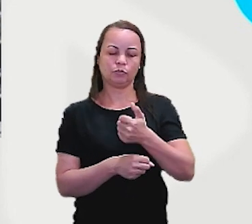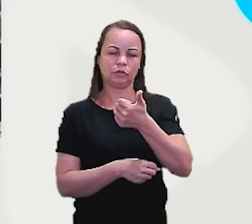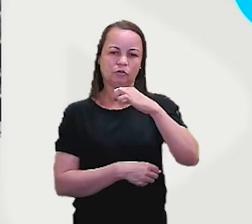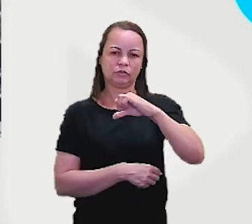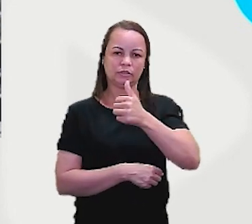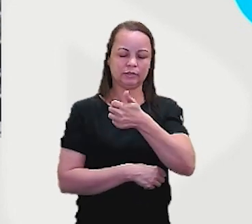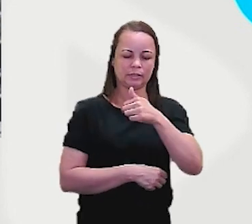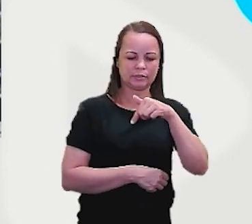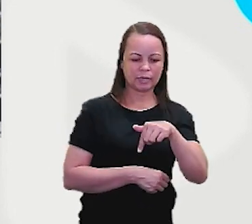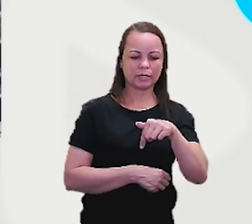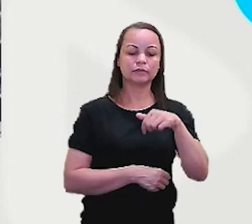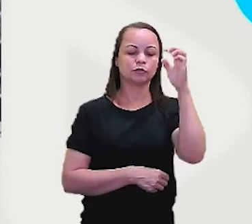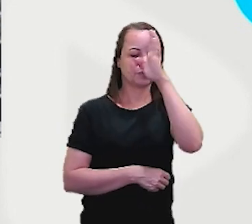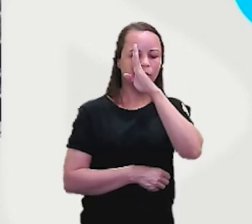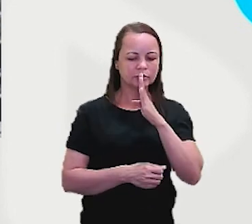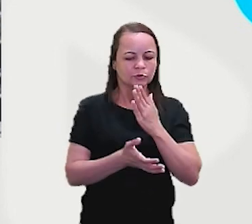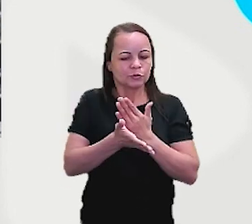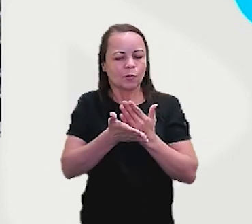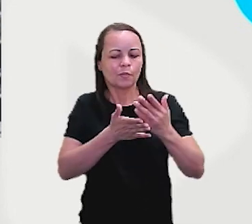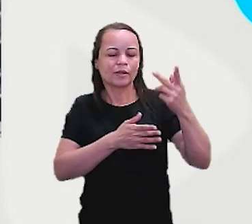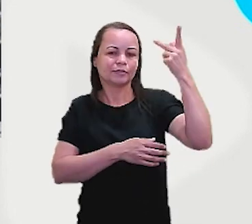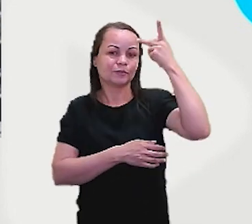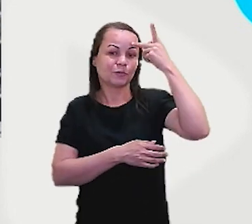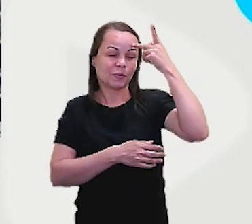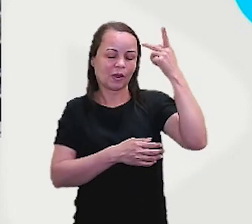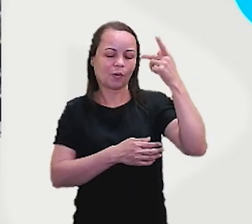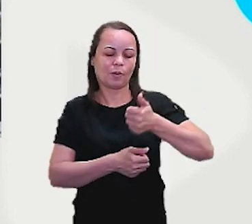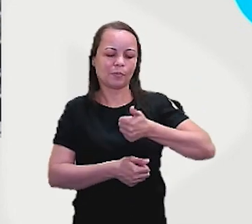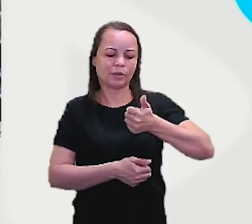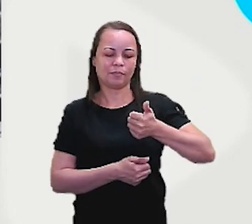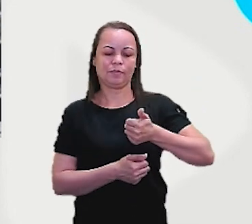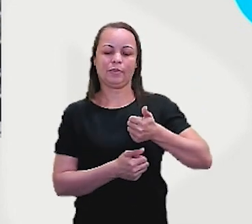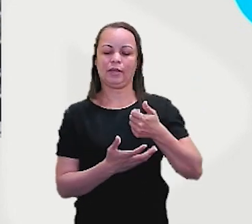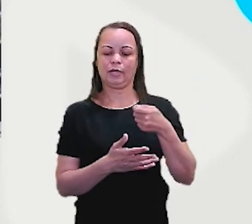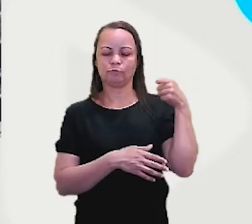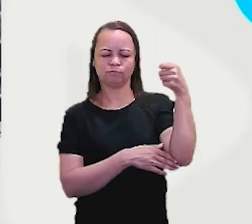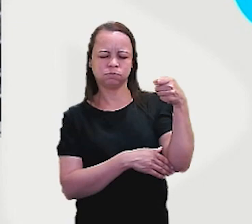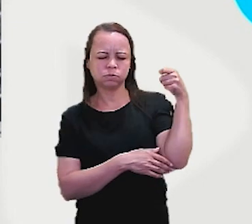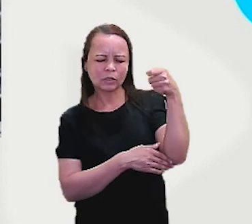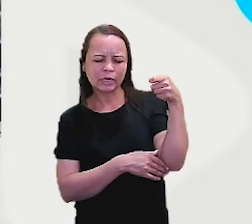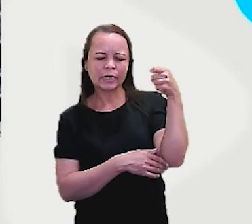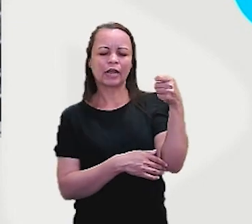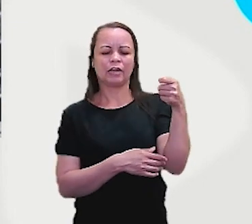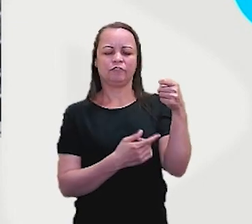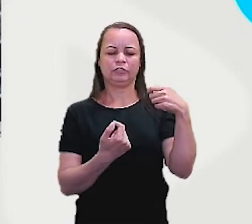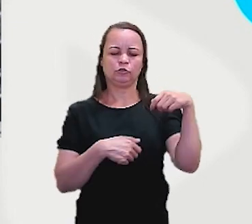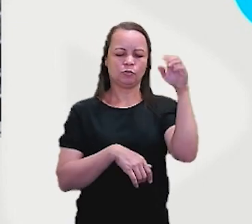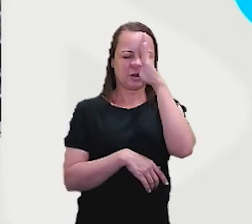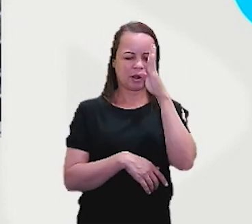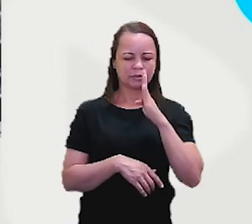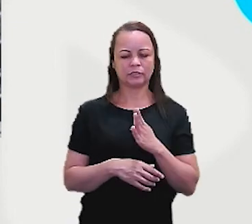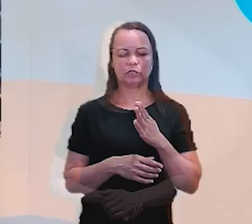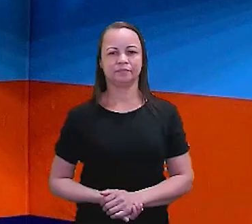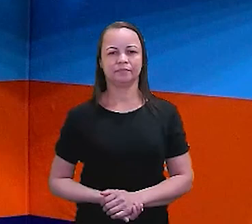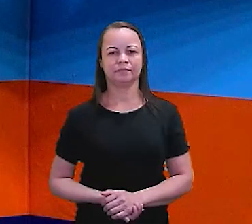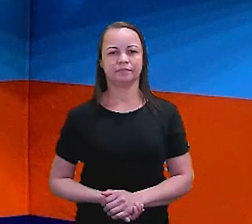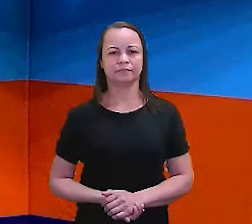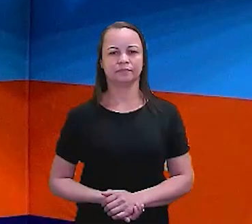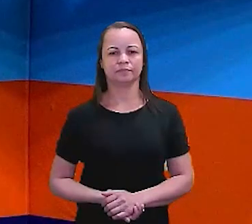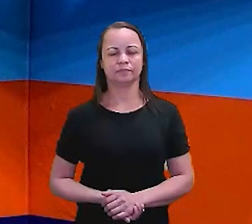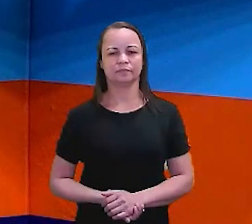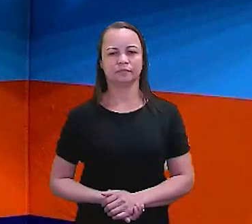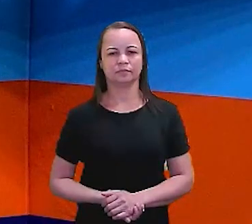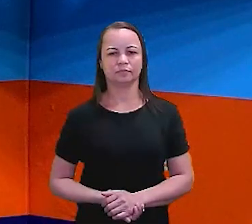a primeira greve, que repercutirá em todo o Brasil e dará origem às primeiras leis trabalhistas.